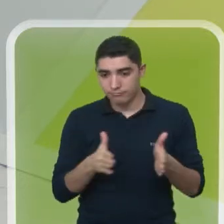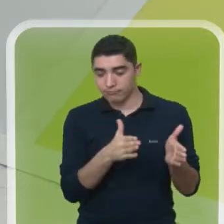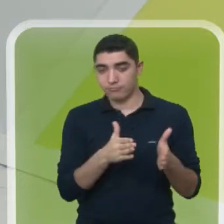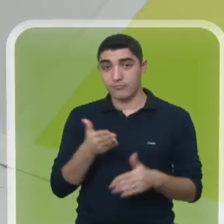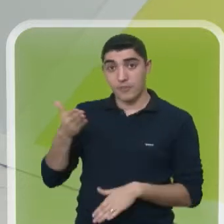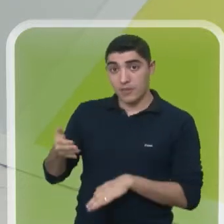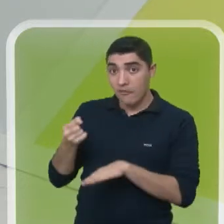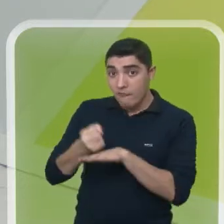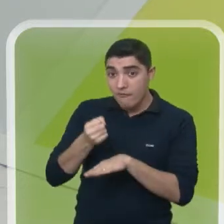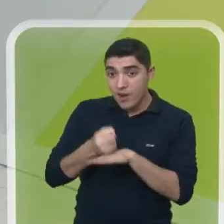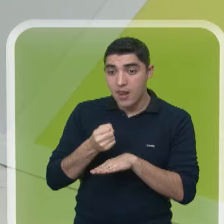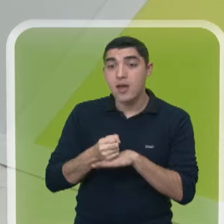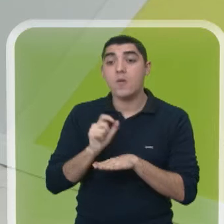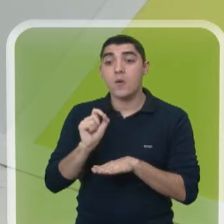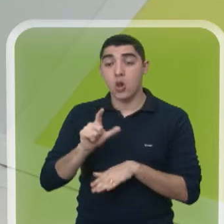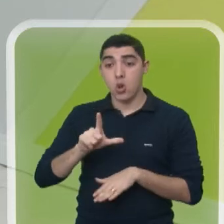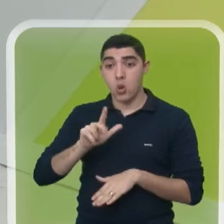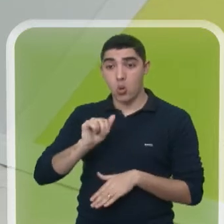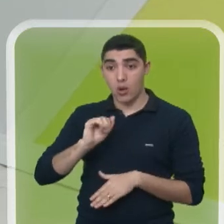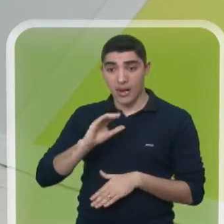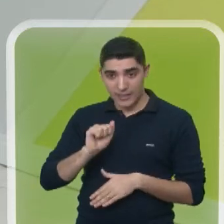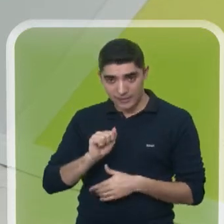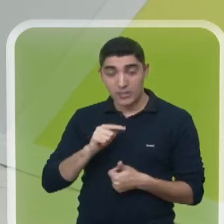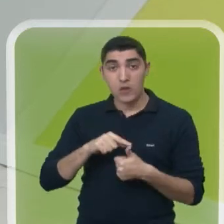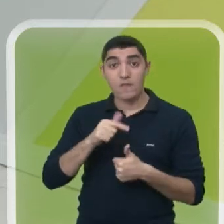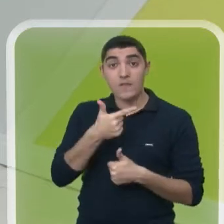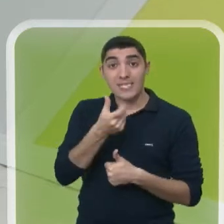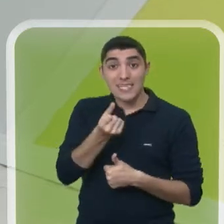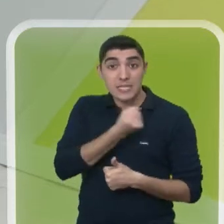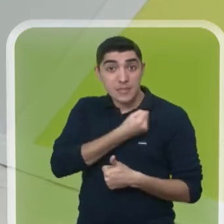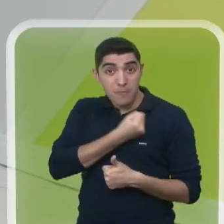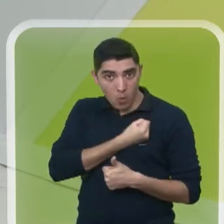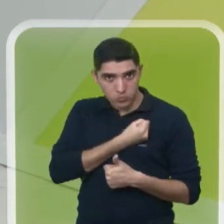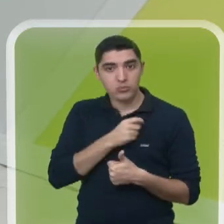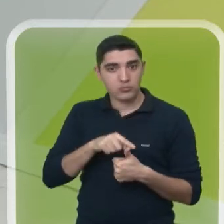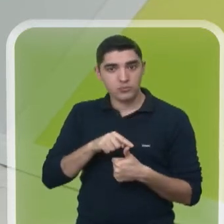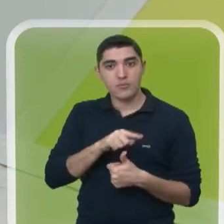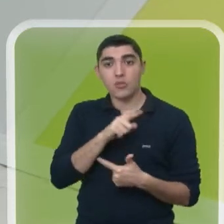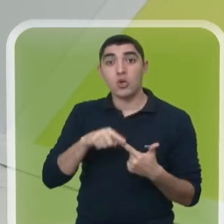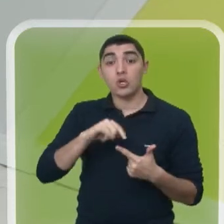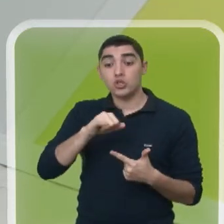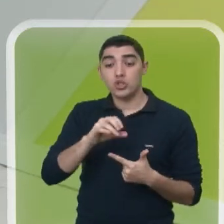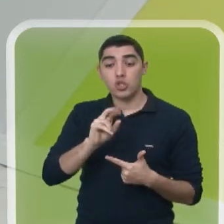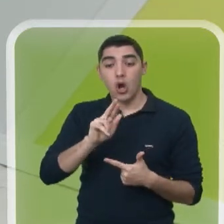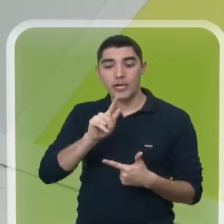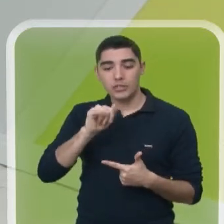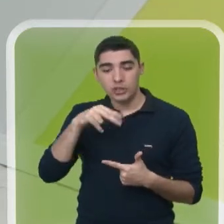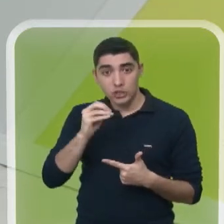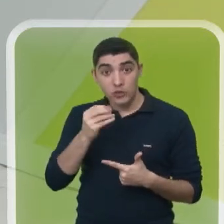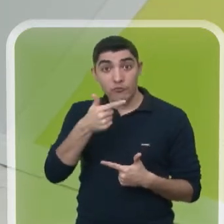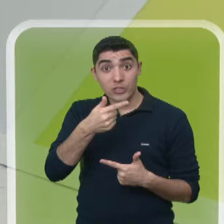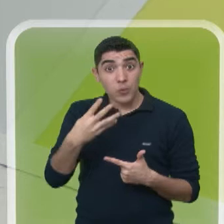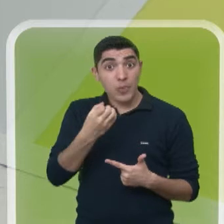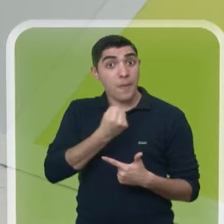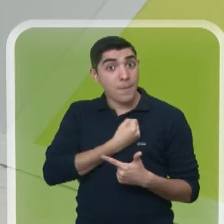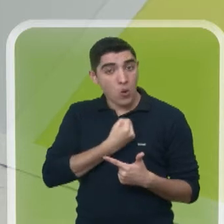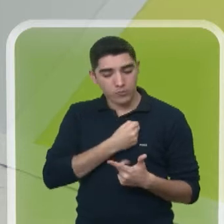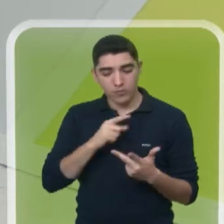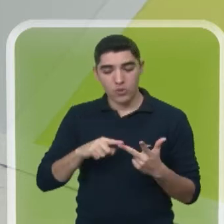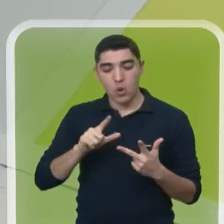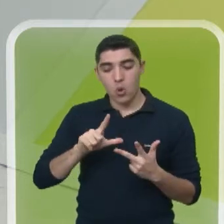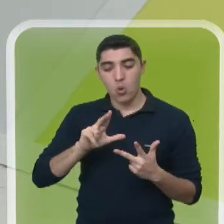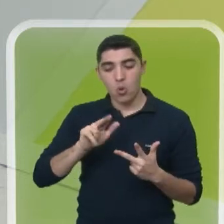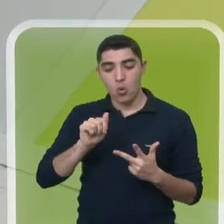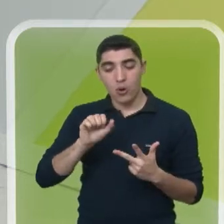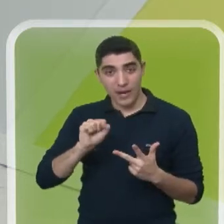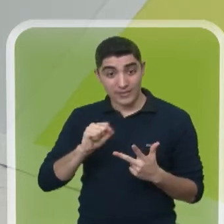o Franca. Lucas Dias, 26 pontos, 11 rebotes, double-double para ele. Jorginho, 24 pontos, 9 rebotes. E o Lucas Mariano, os